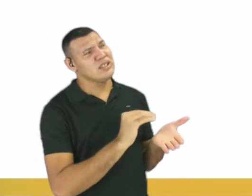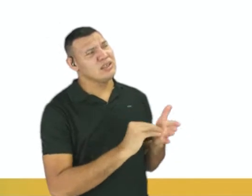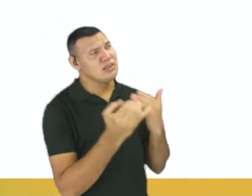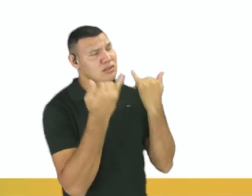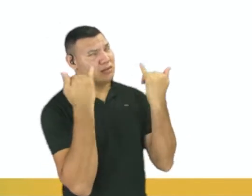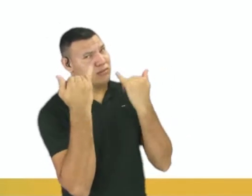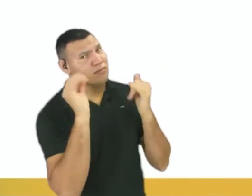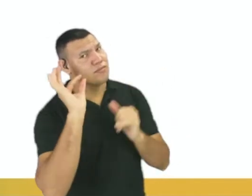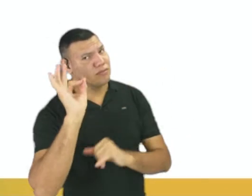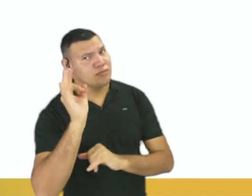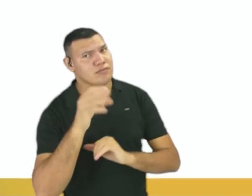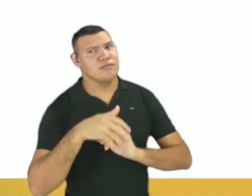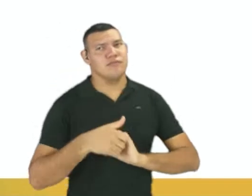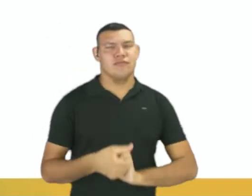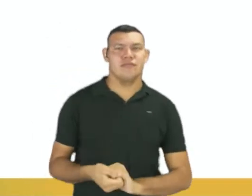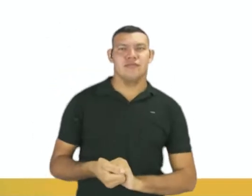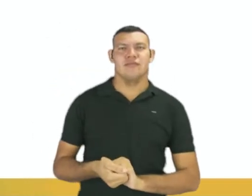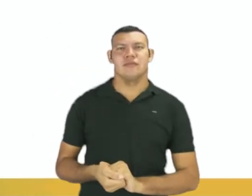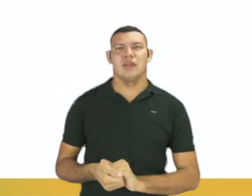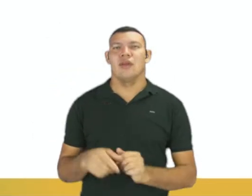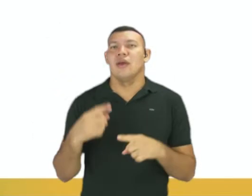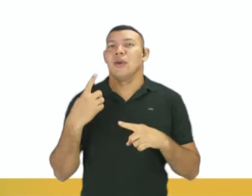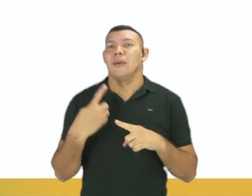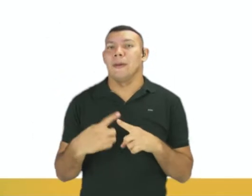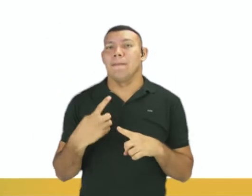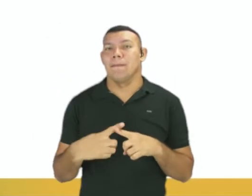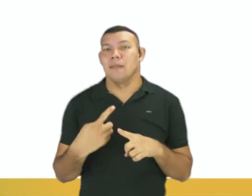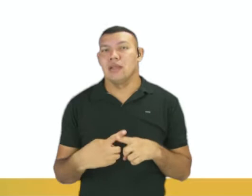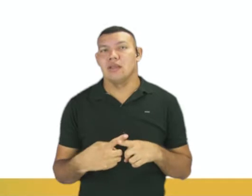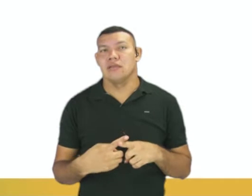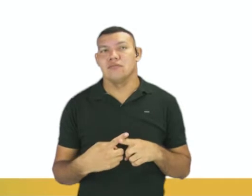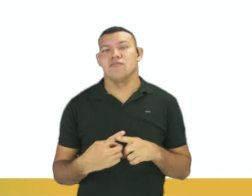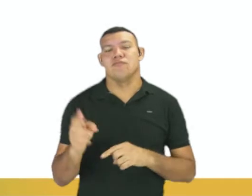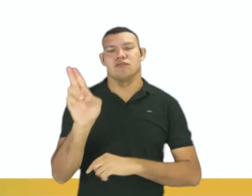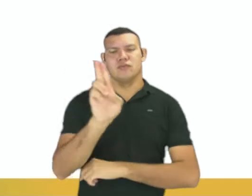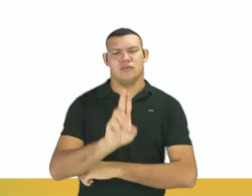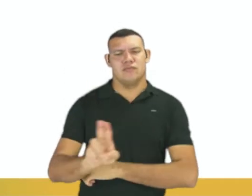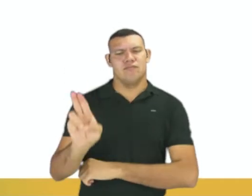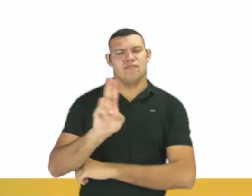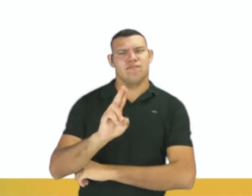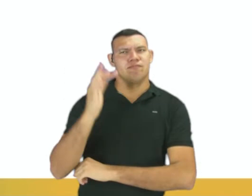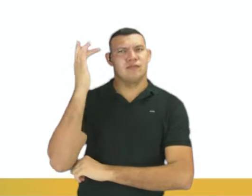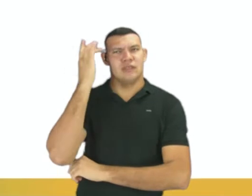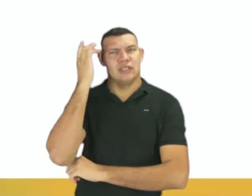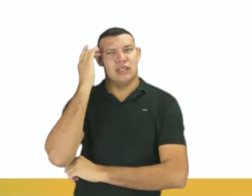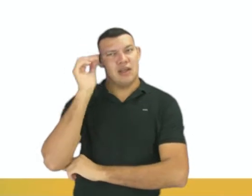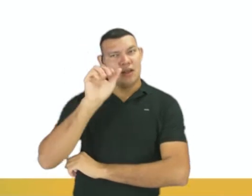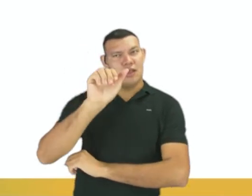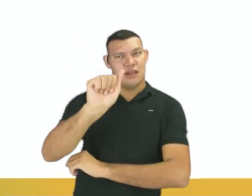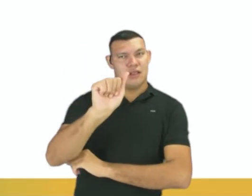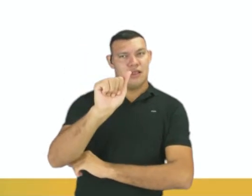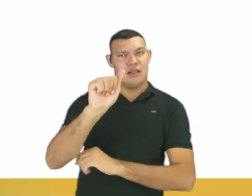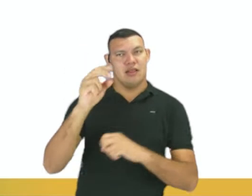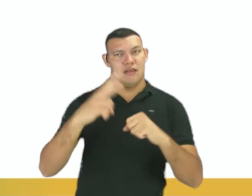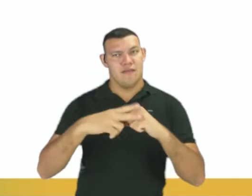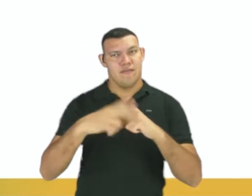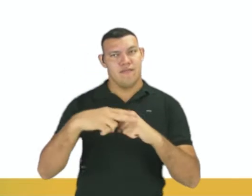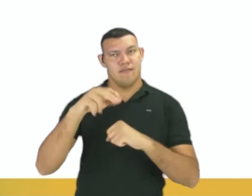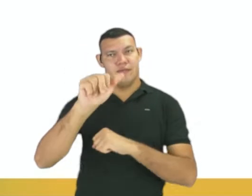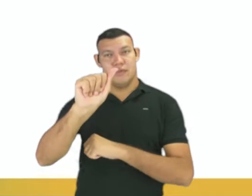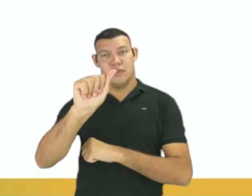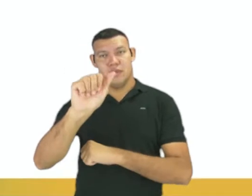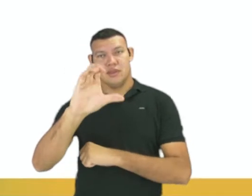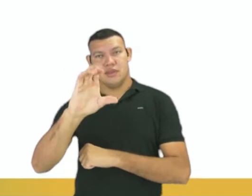certo porque que quando a gente utiliza o verbo achar eu achei é